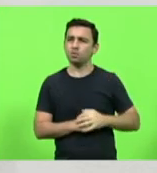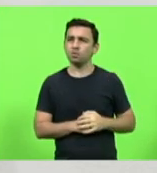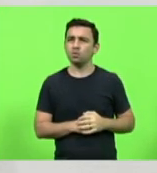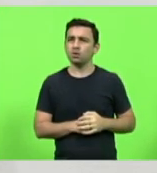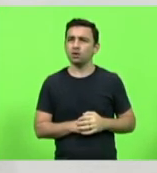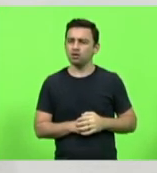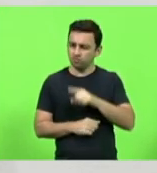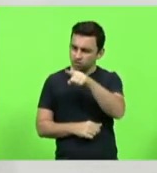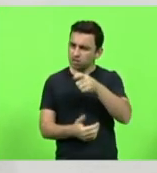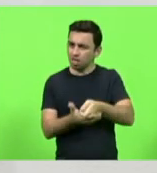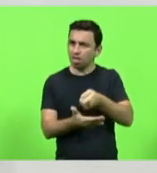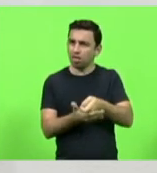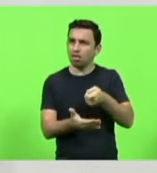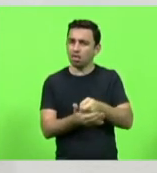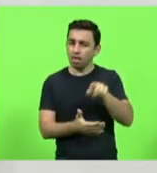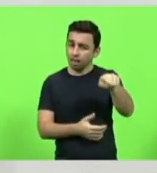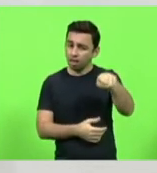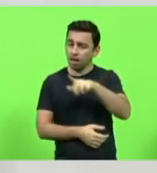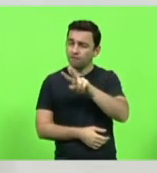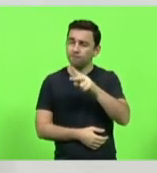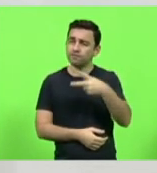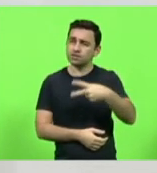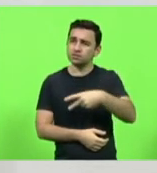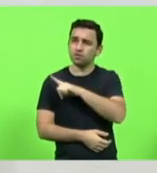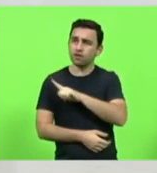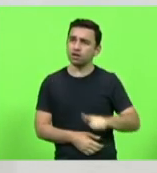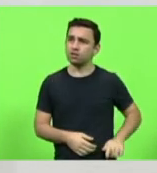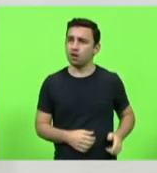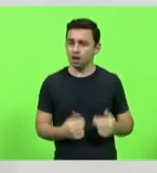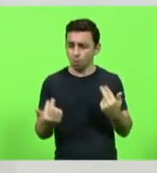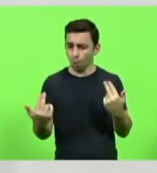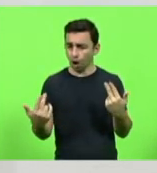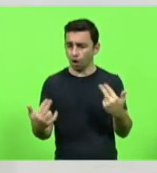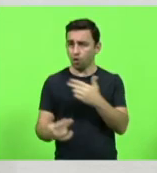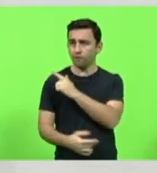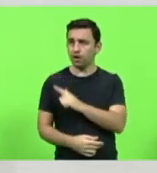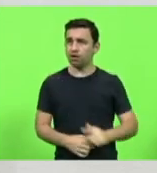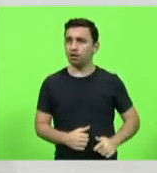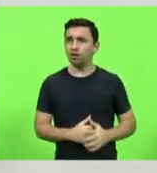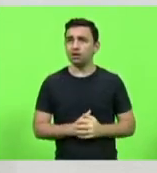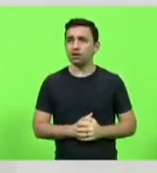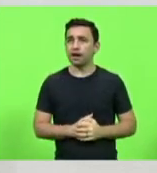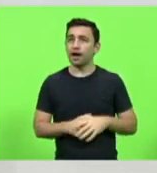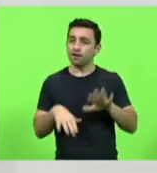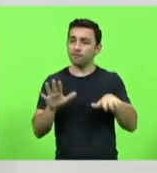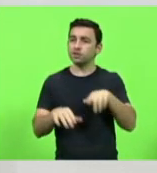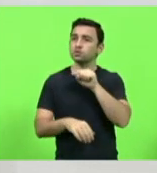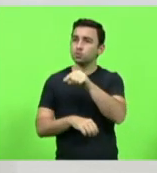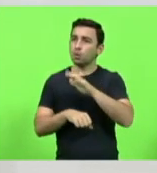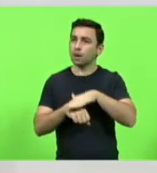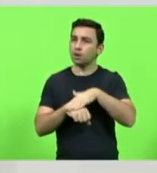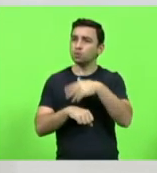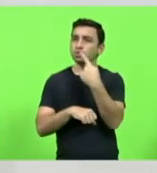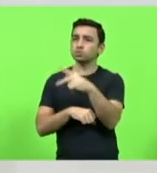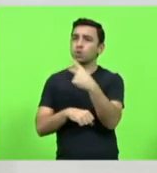Vai cobrar da vice-governadora que vetou, é o mesmo governo. Quem sabe tu seja um